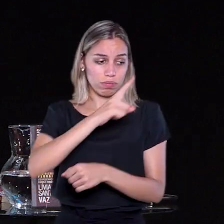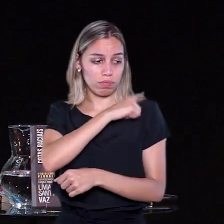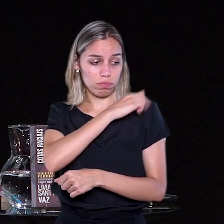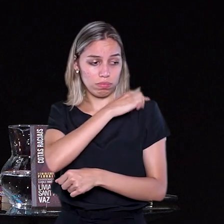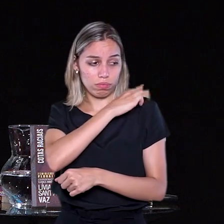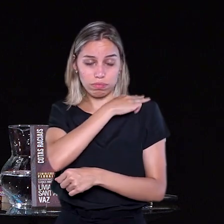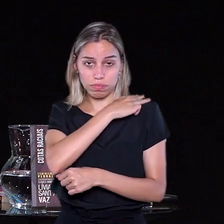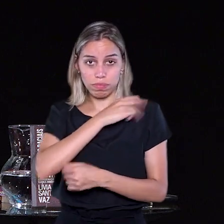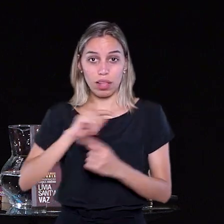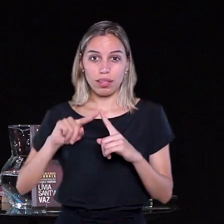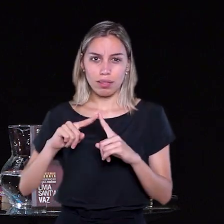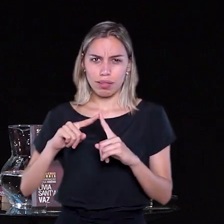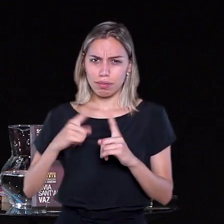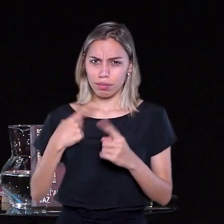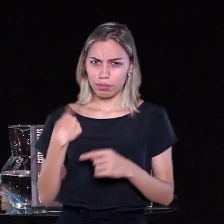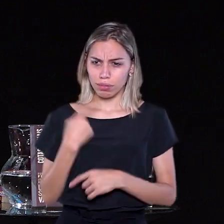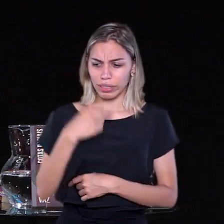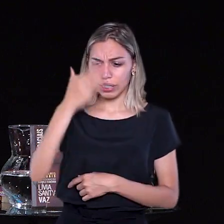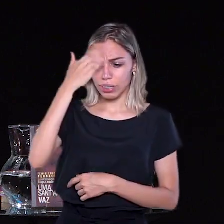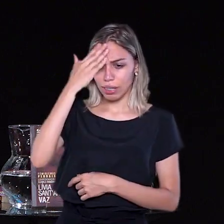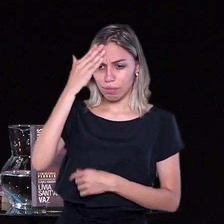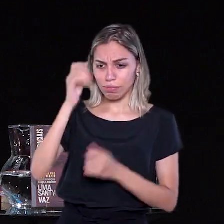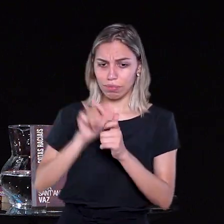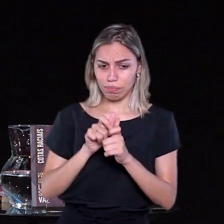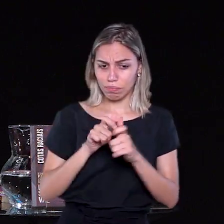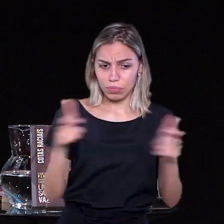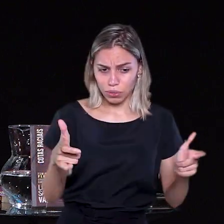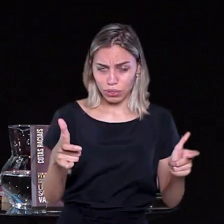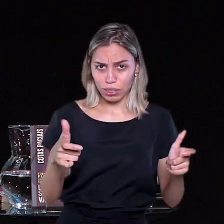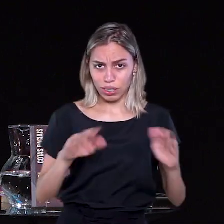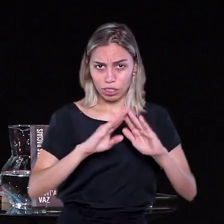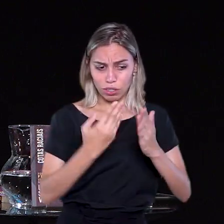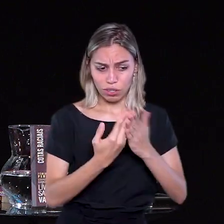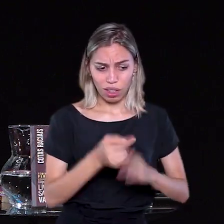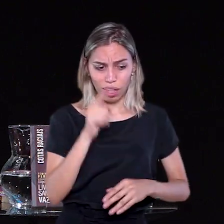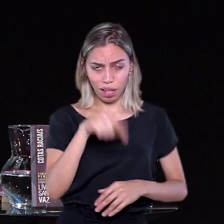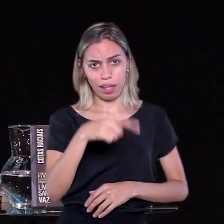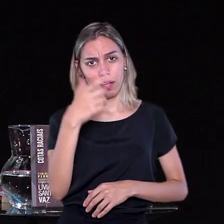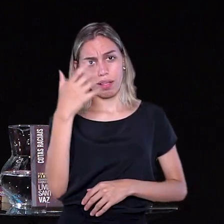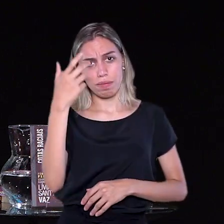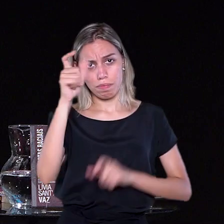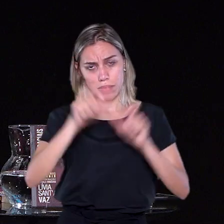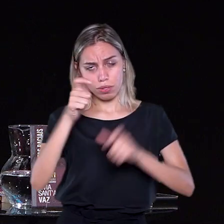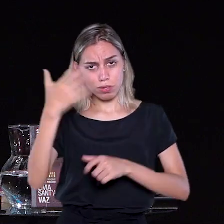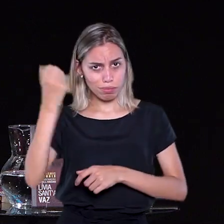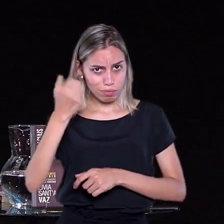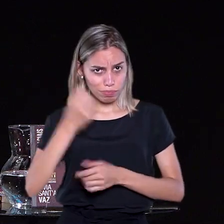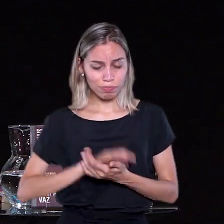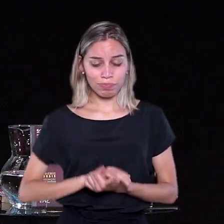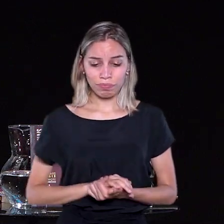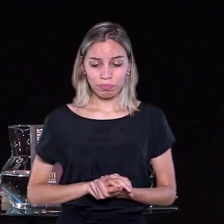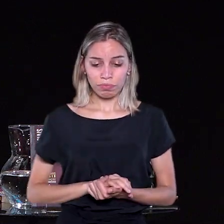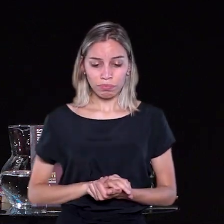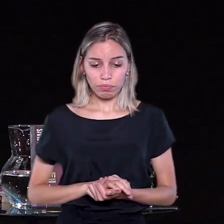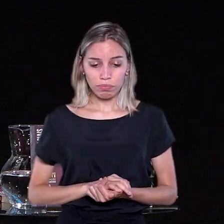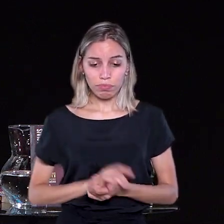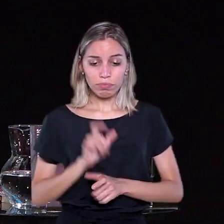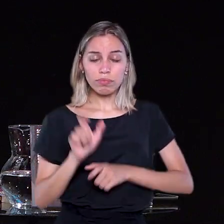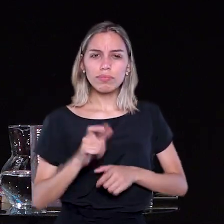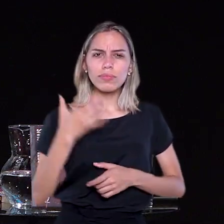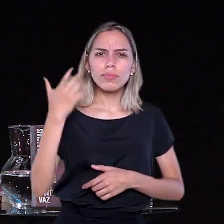a gente sabe que há escolas públicas embranquecidas, né, nesse país. Então, o que a branquitude faz, nesse sentido,